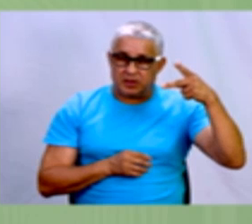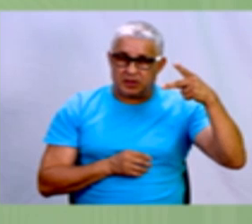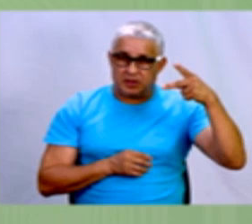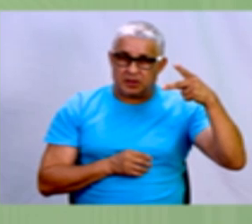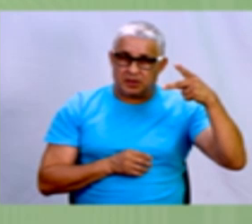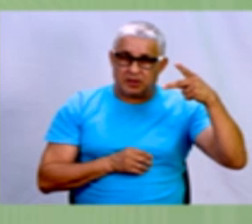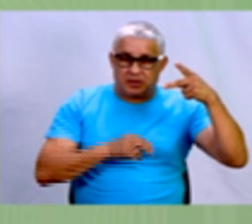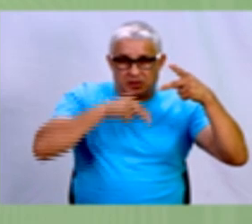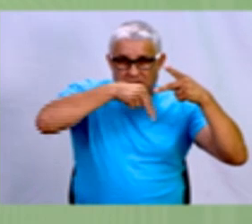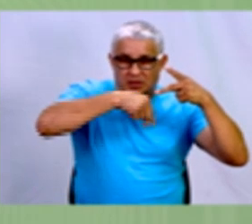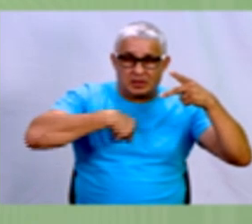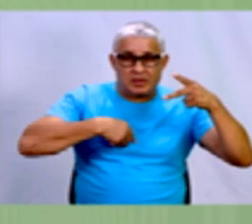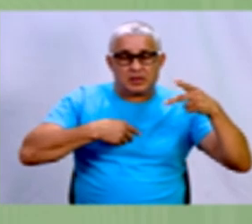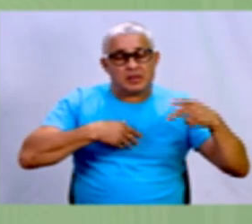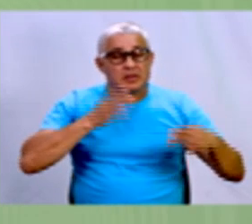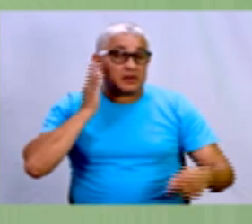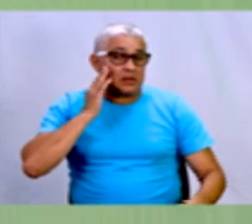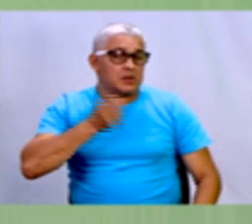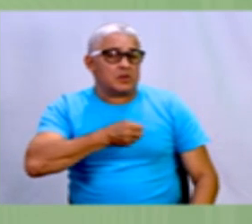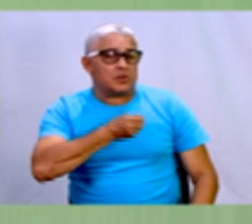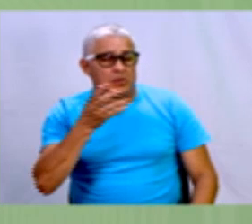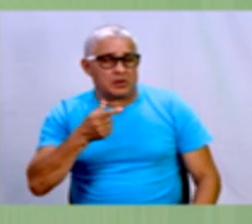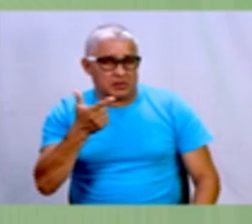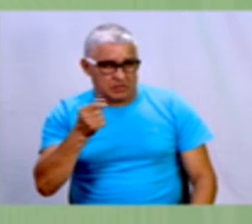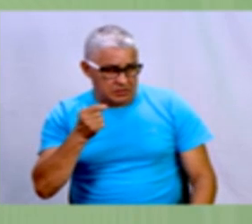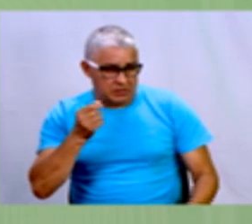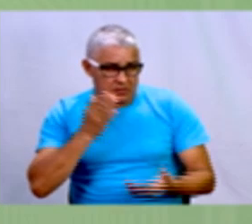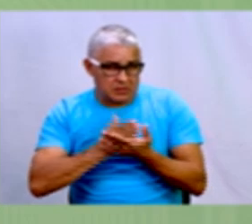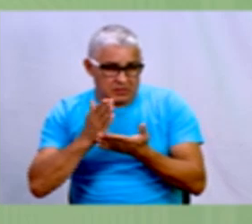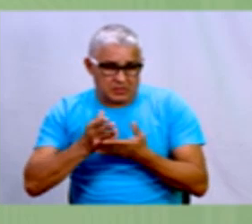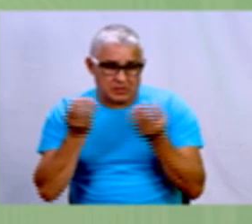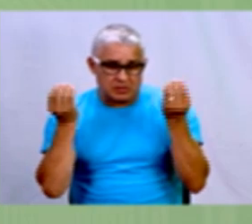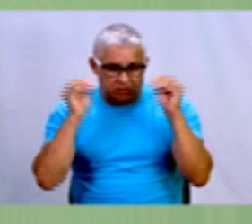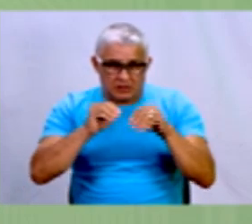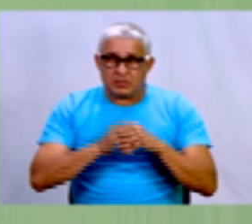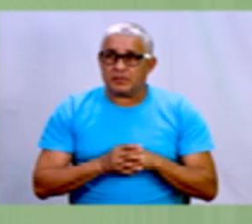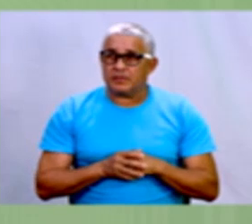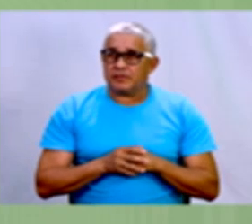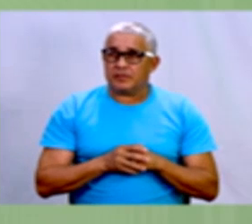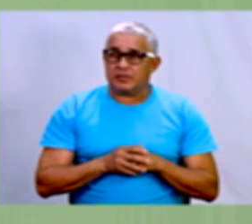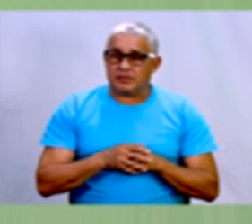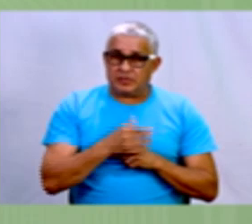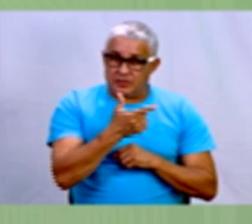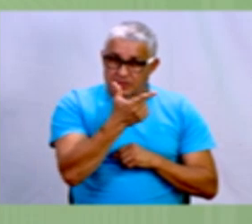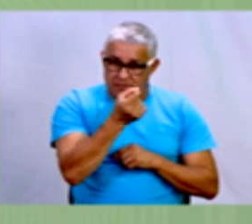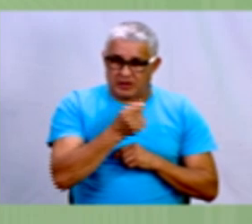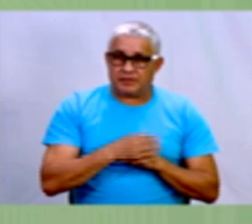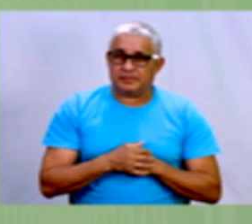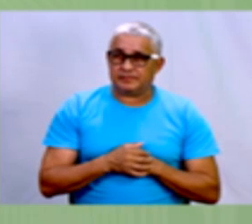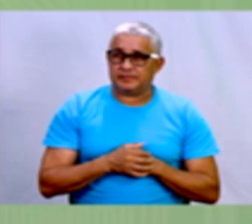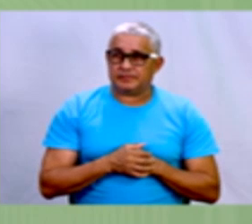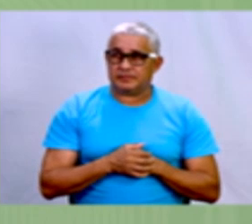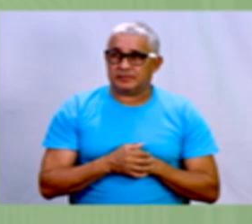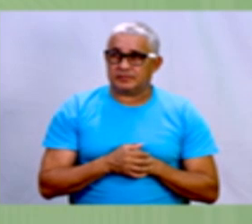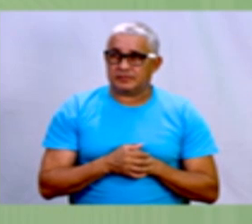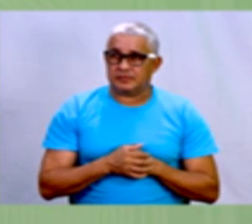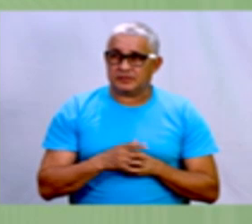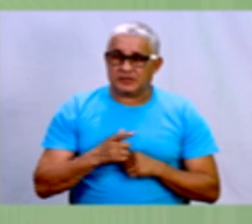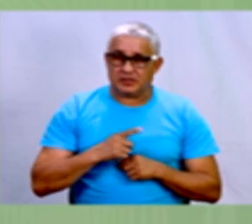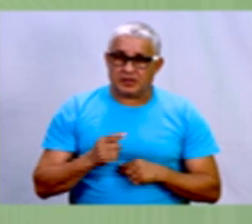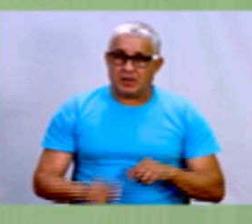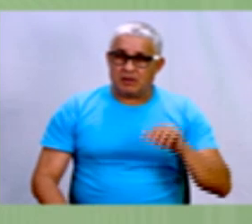qual período. Eu não estou querendo saber da 20ª parcela, então eu vou colocar que é o número 20, né? Então, aqui eu tenho